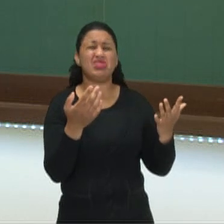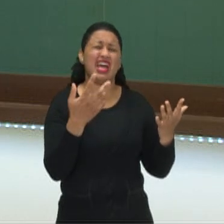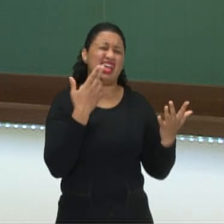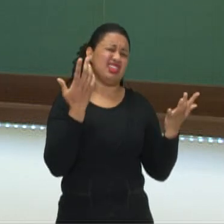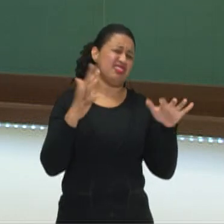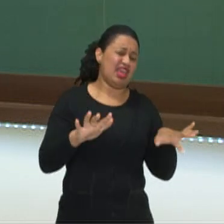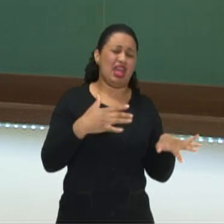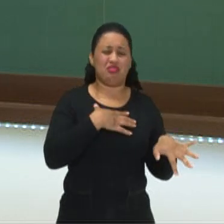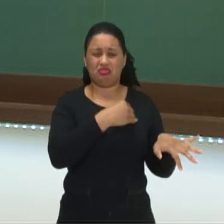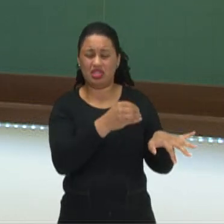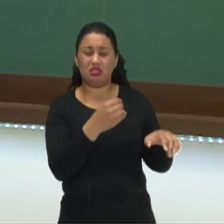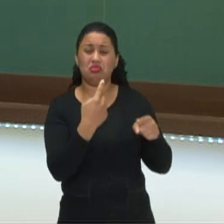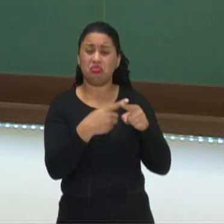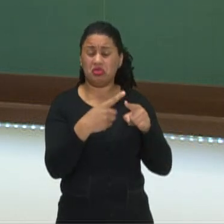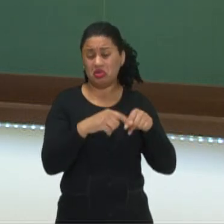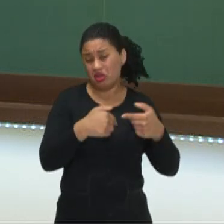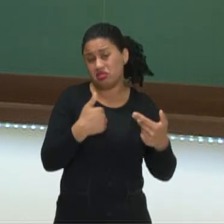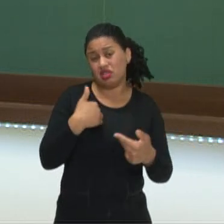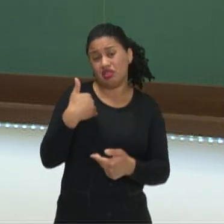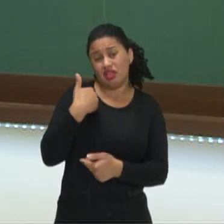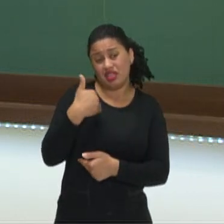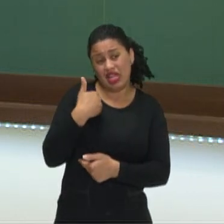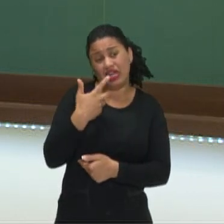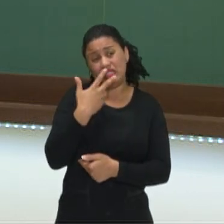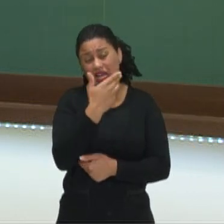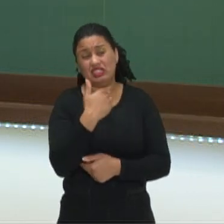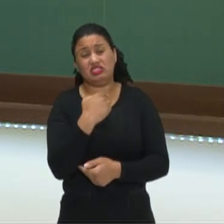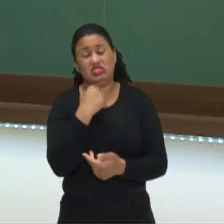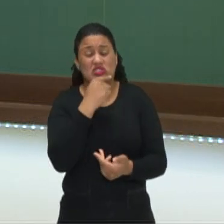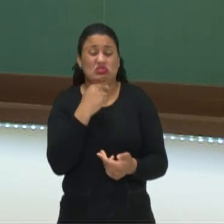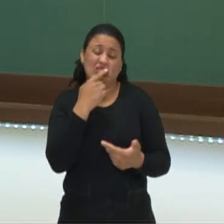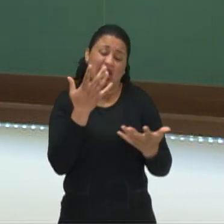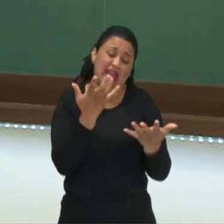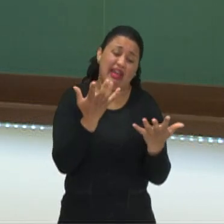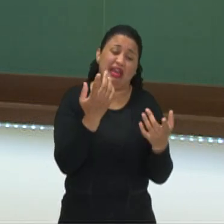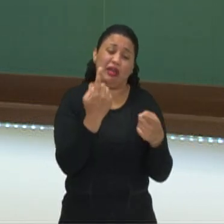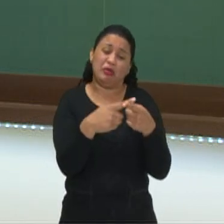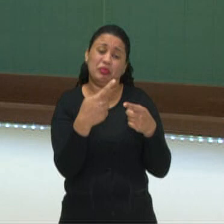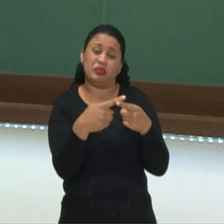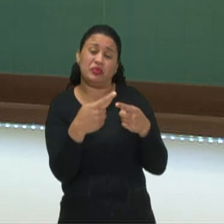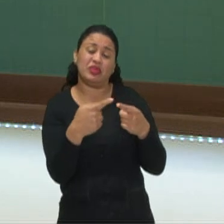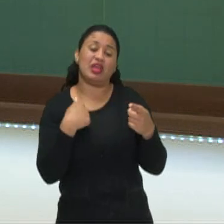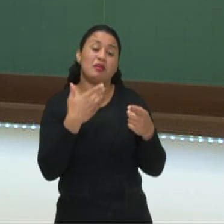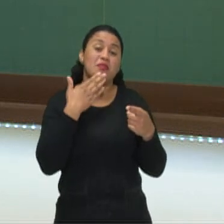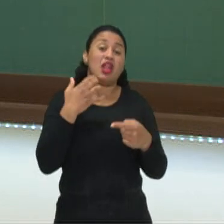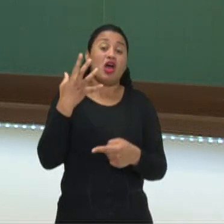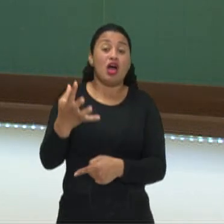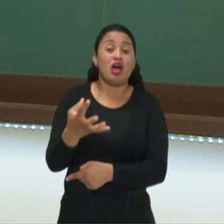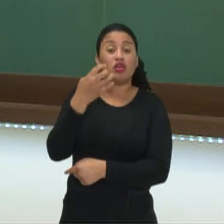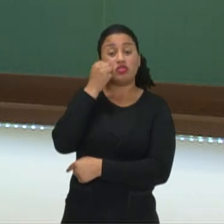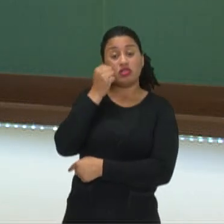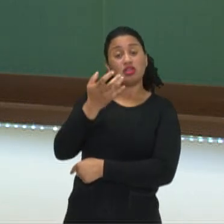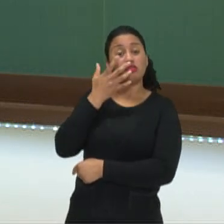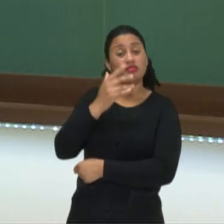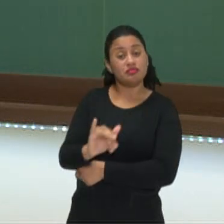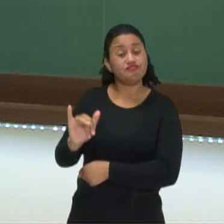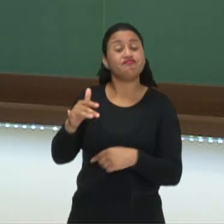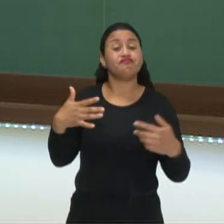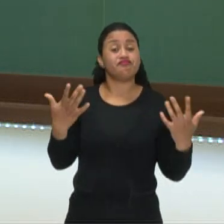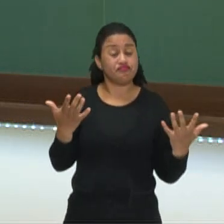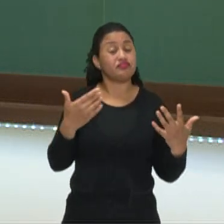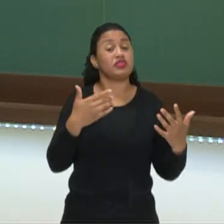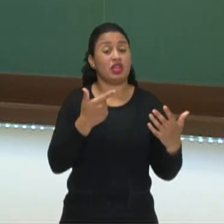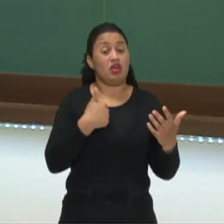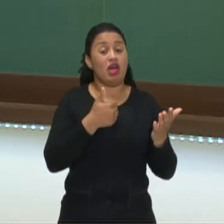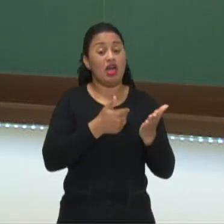mais filho, por conta da idade, já acha que talvez não valha mais a pena, talvez valha mais a pena adotar uma criança, e aí